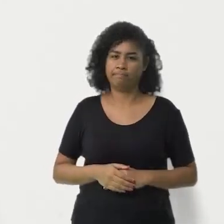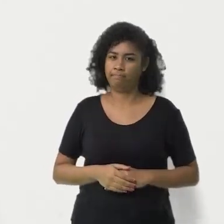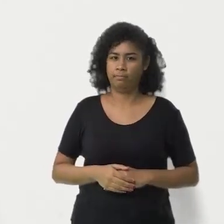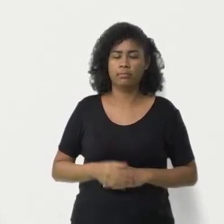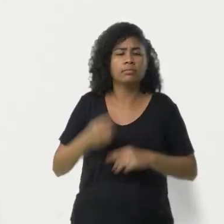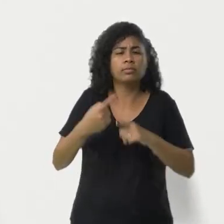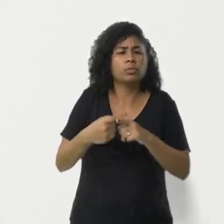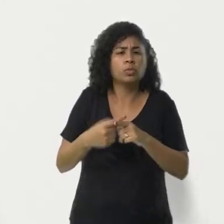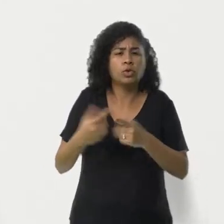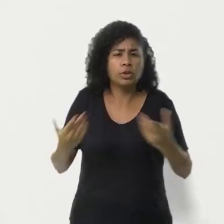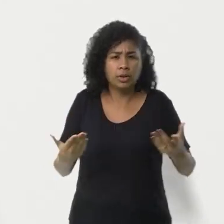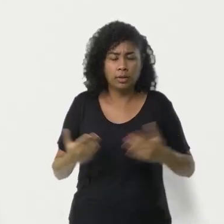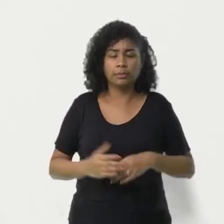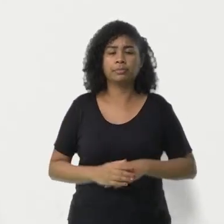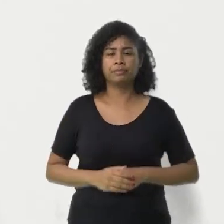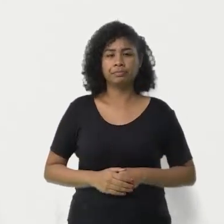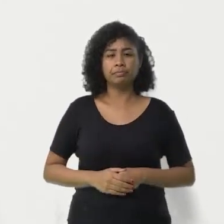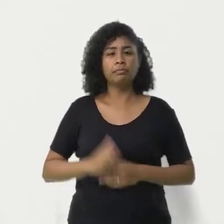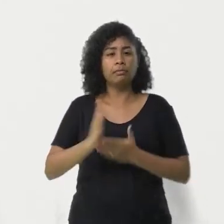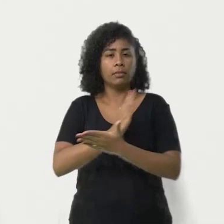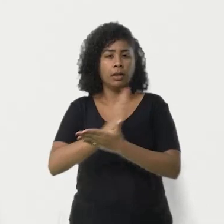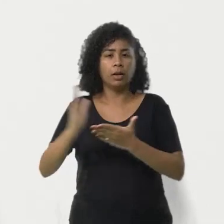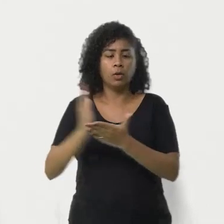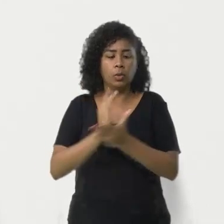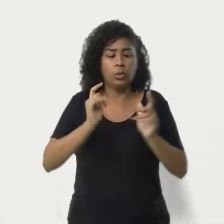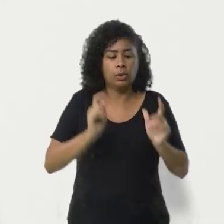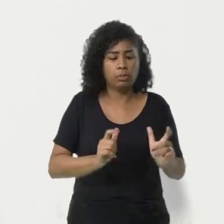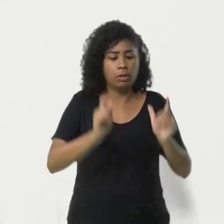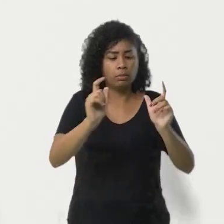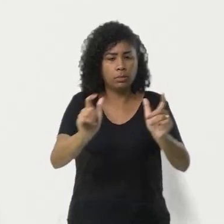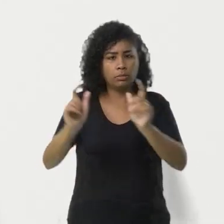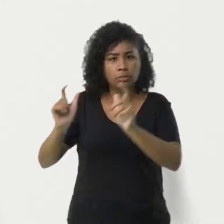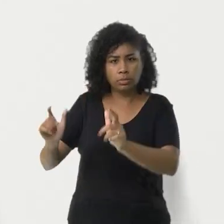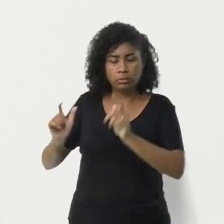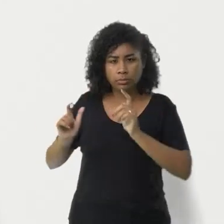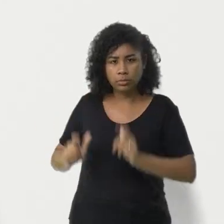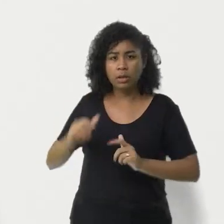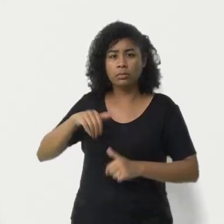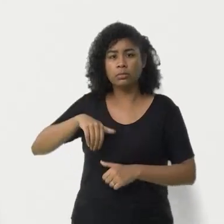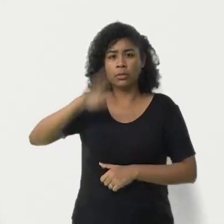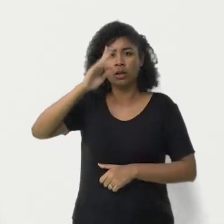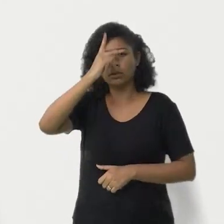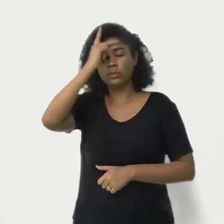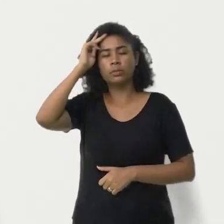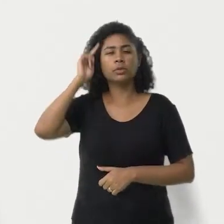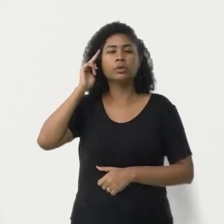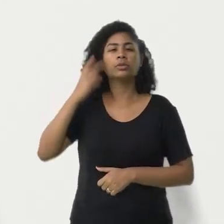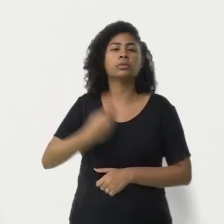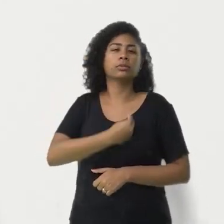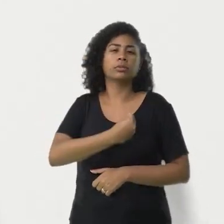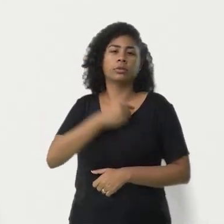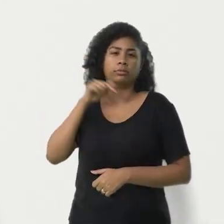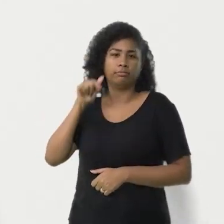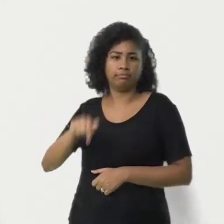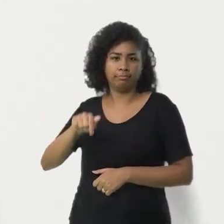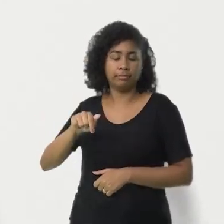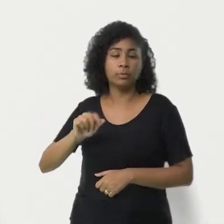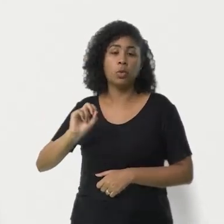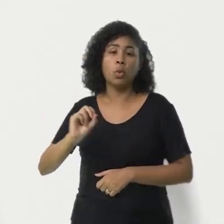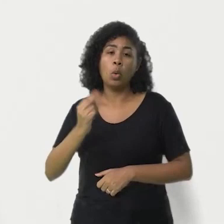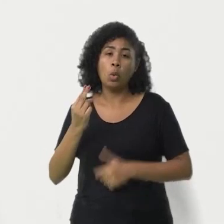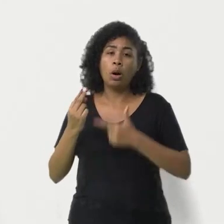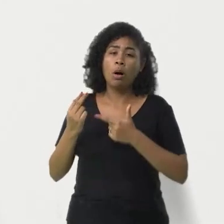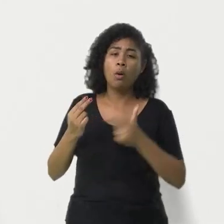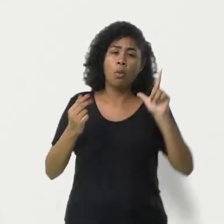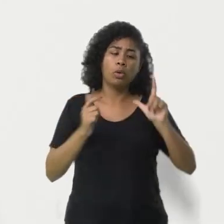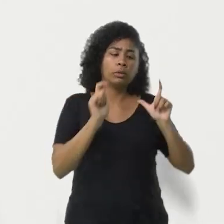quê? Porque vão existir áreas que vai ter uma maior concentração de habitantes, enquanto outras